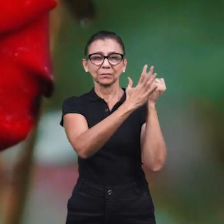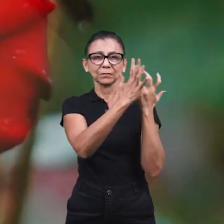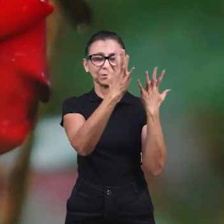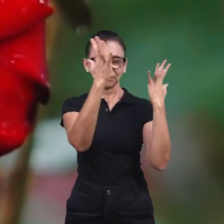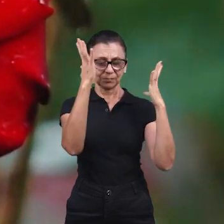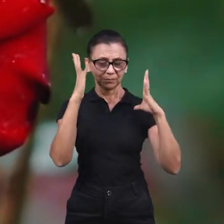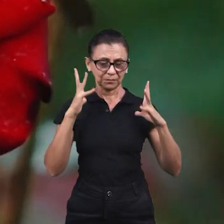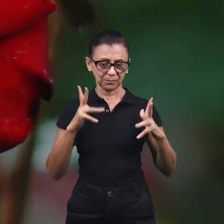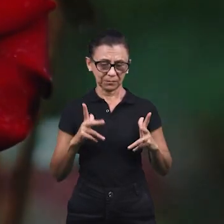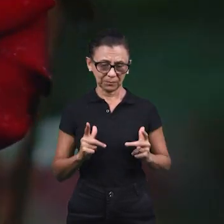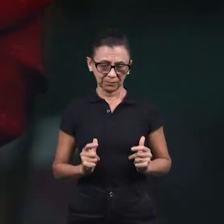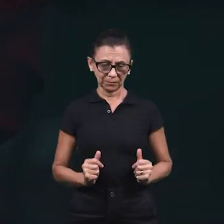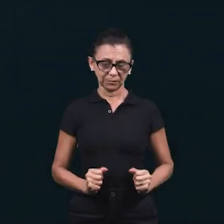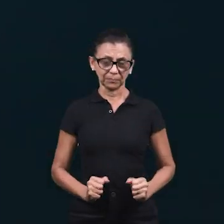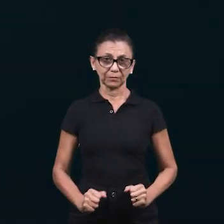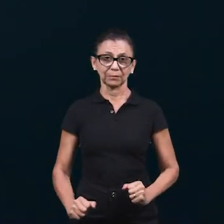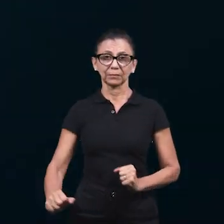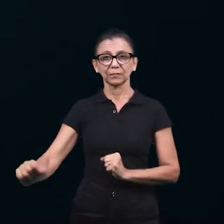Senhor,